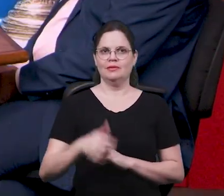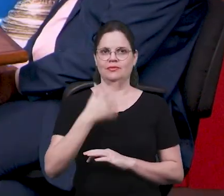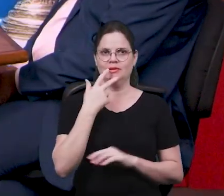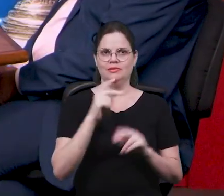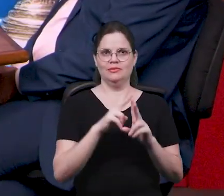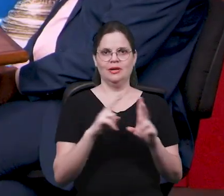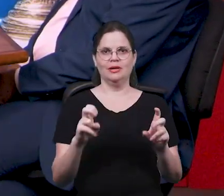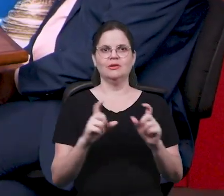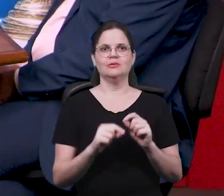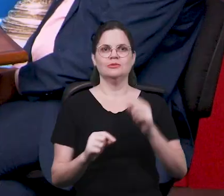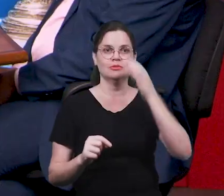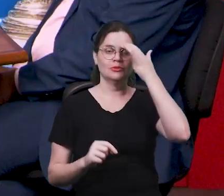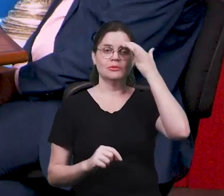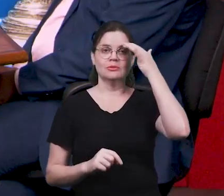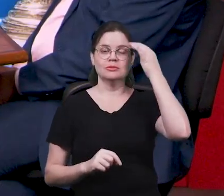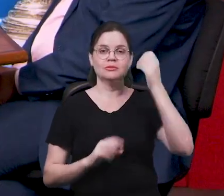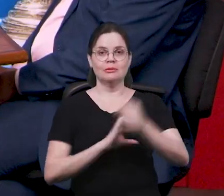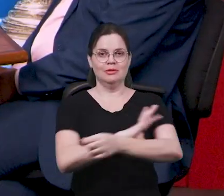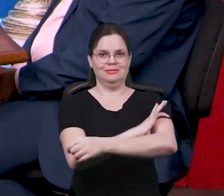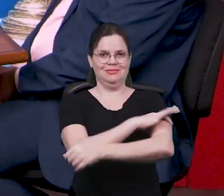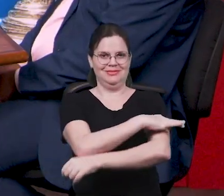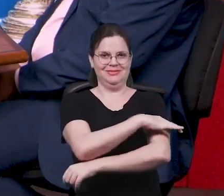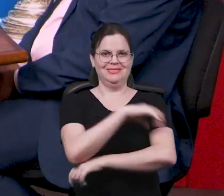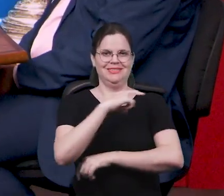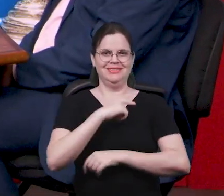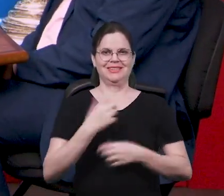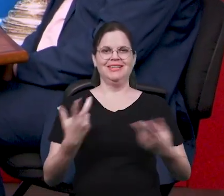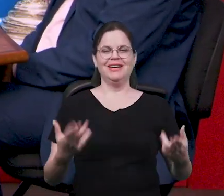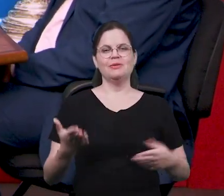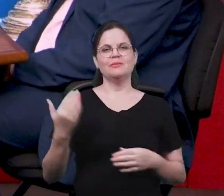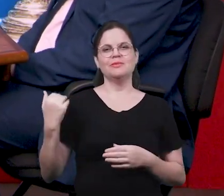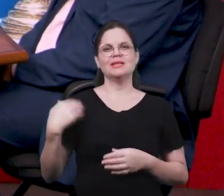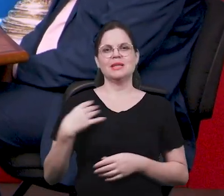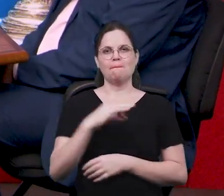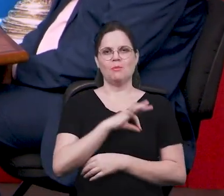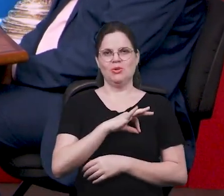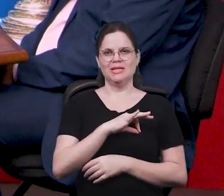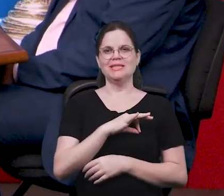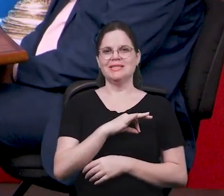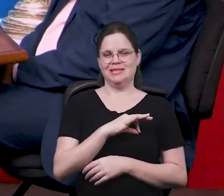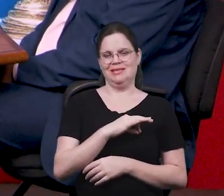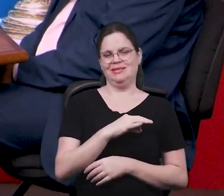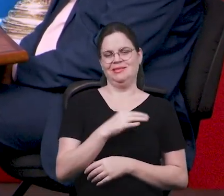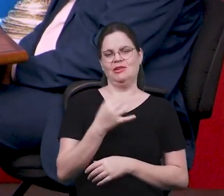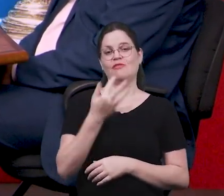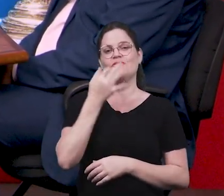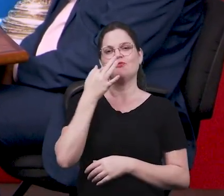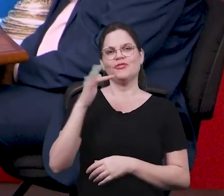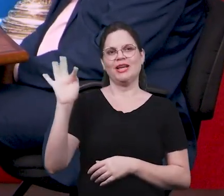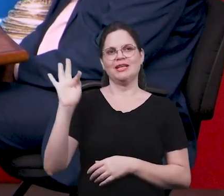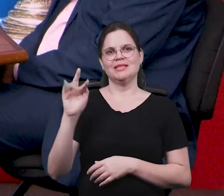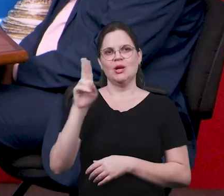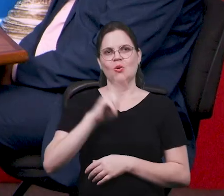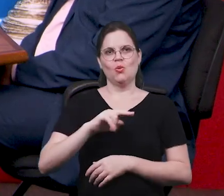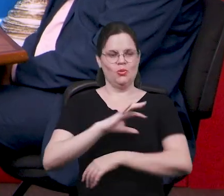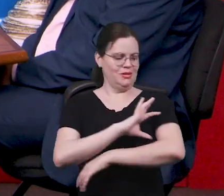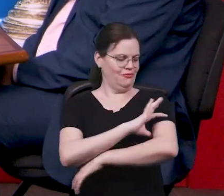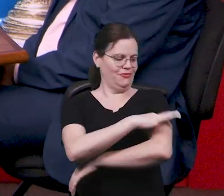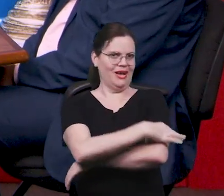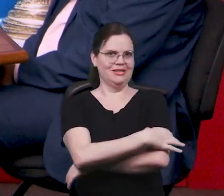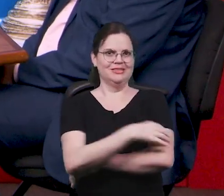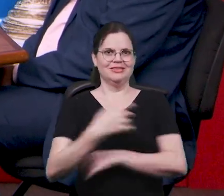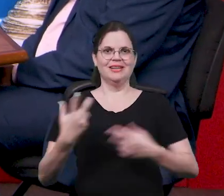identidade, eu me lembrei. Uma comparação, uma polícia civil francesa usa uma faixazinha aqui. Era isso